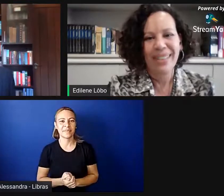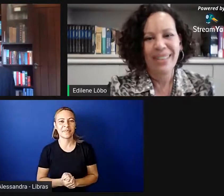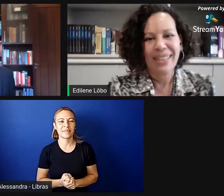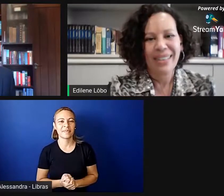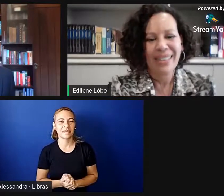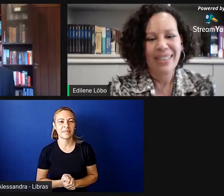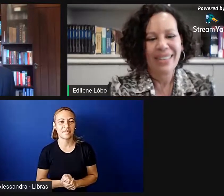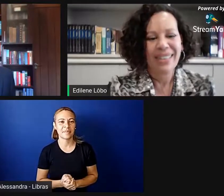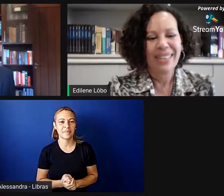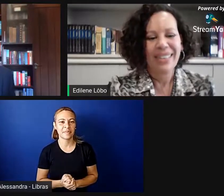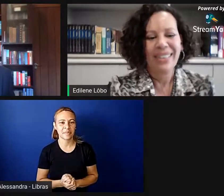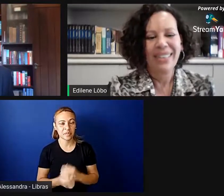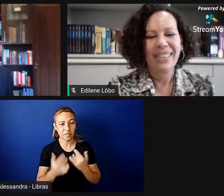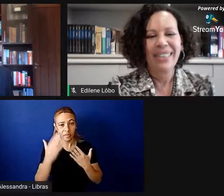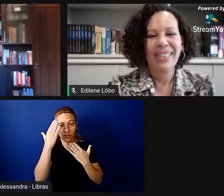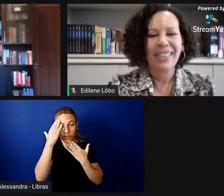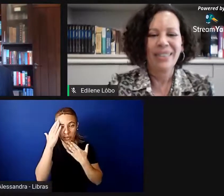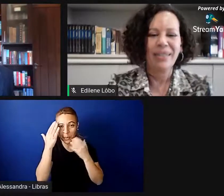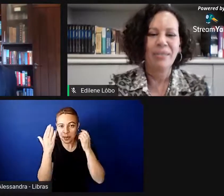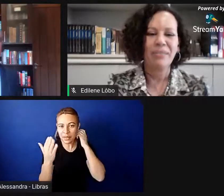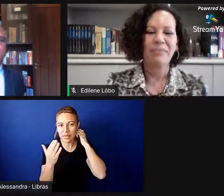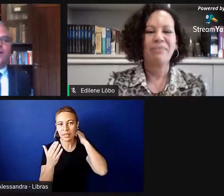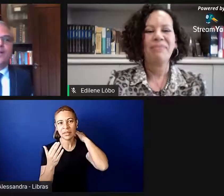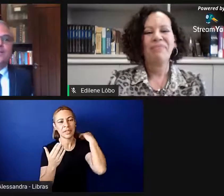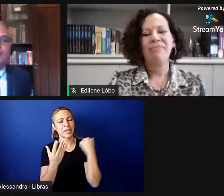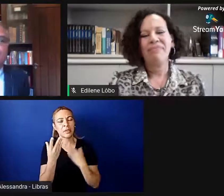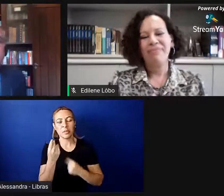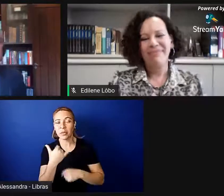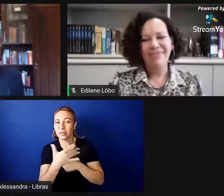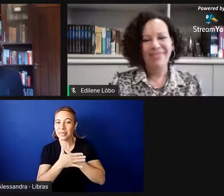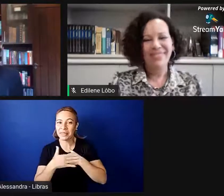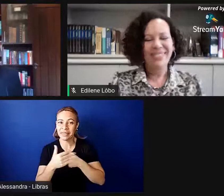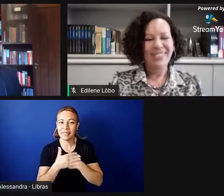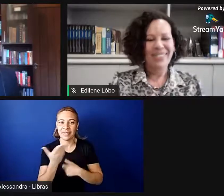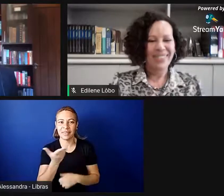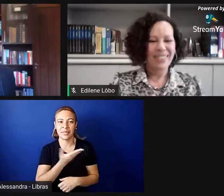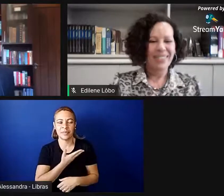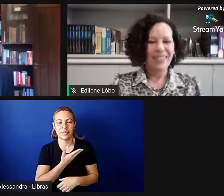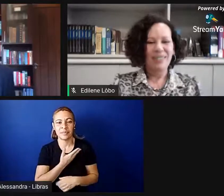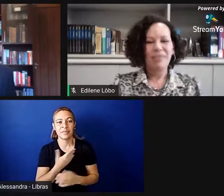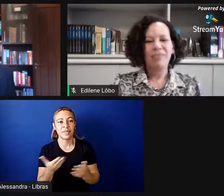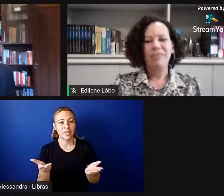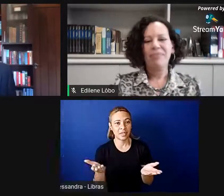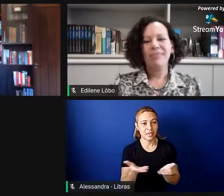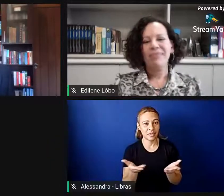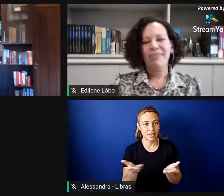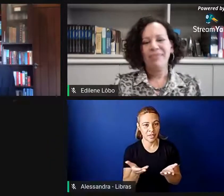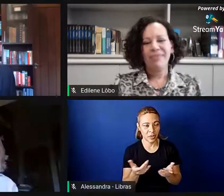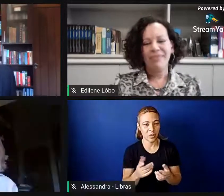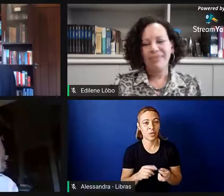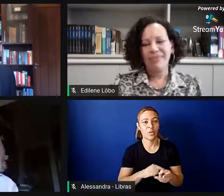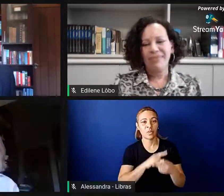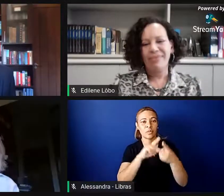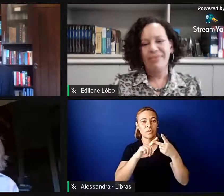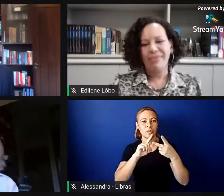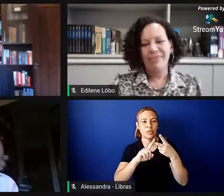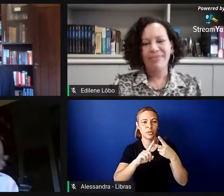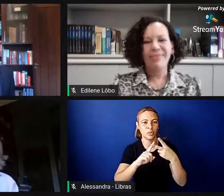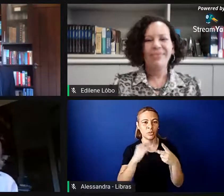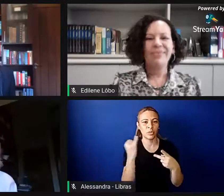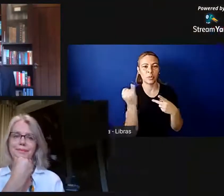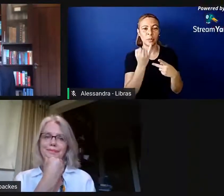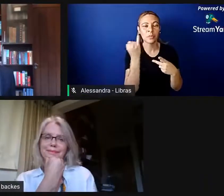Muito obrigado, doutora Edilene, amiga queridíssima, e agora então passamos para o segundo ponto da nossa